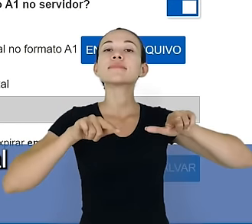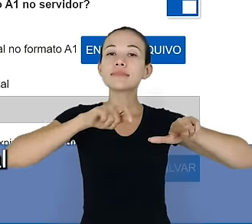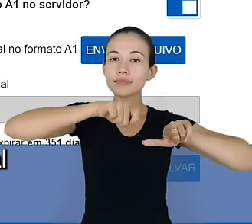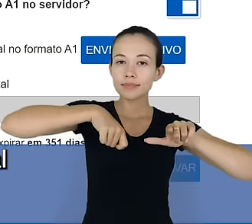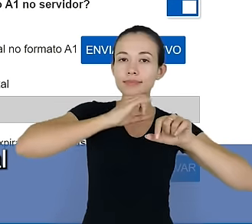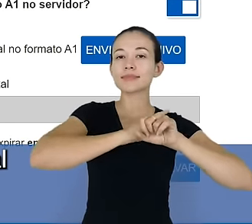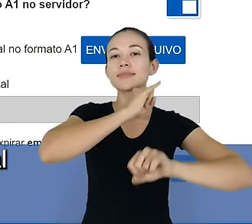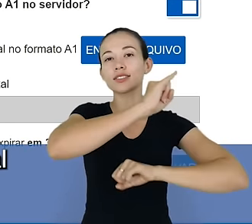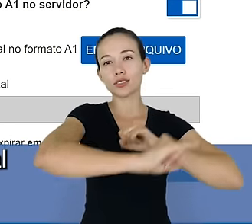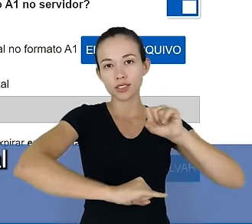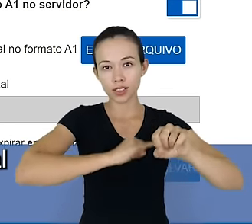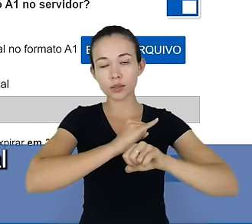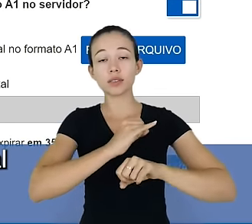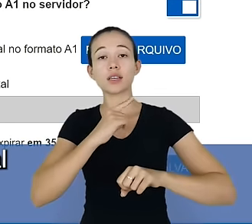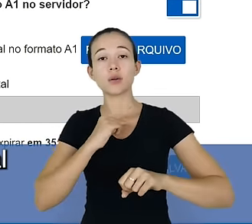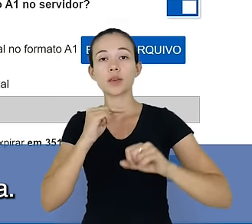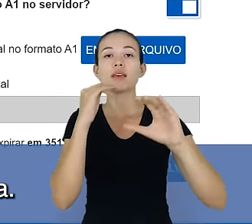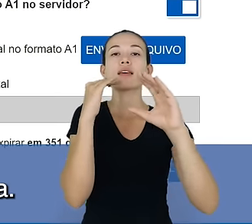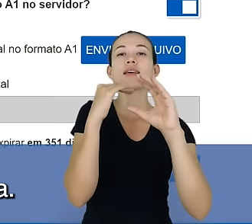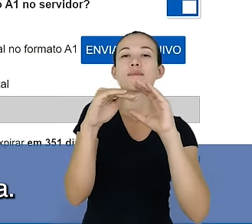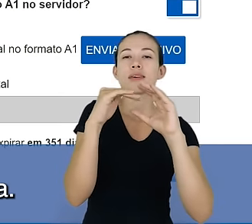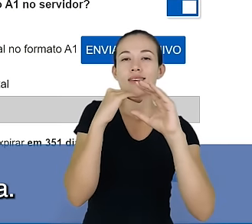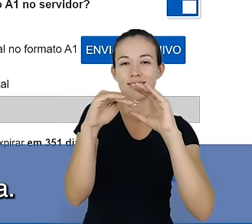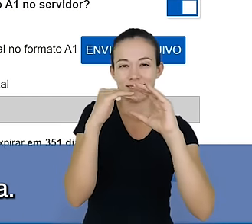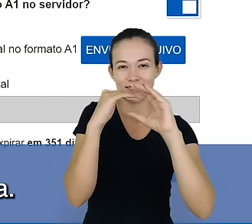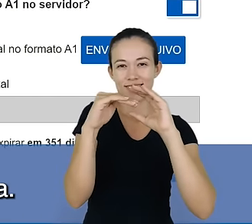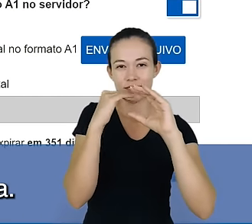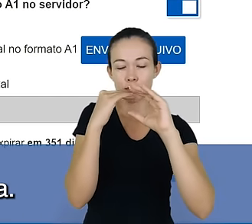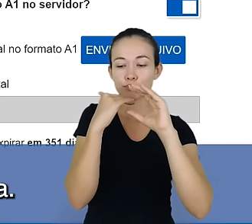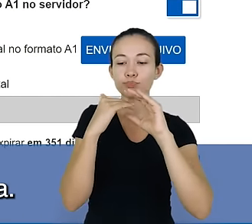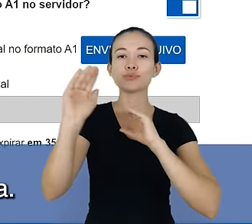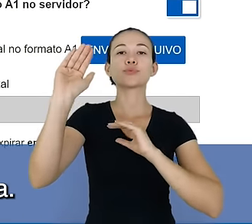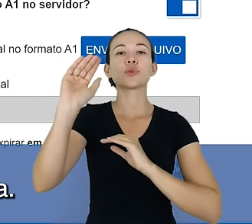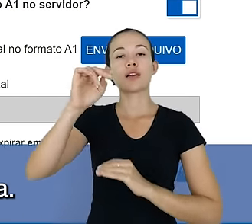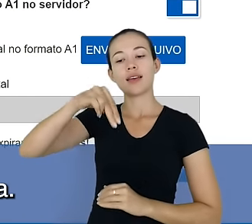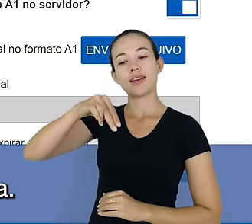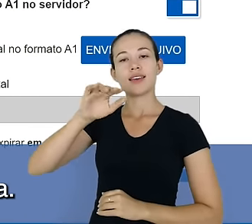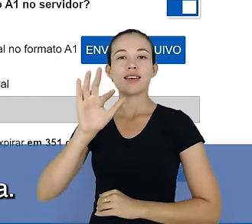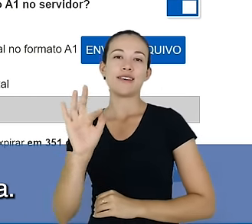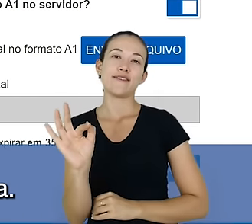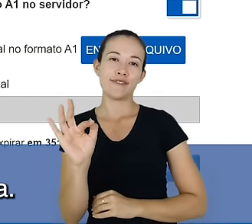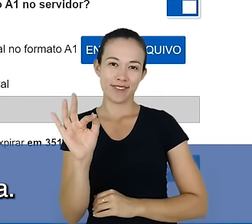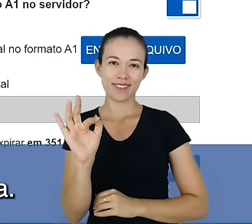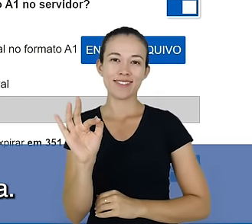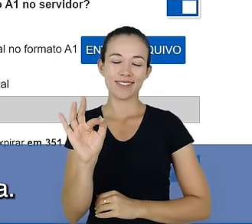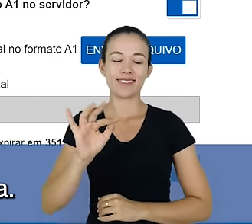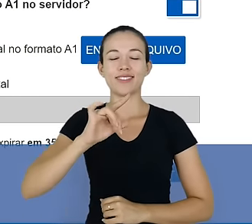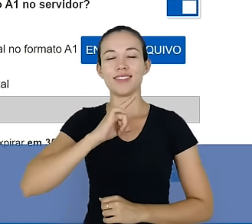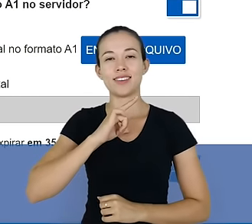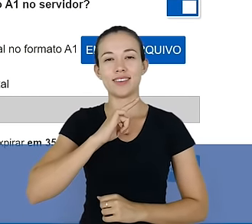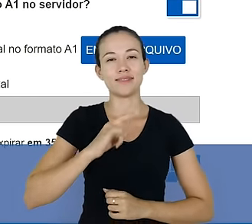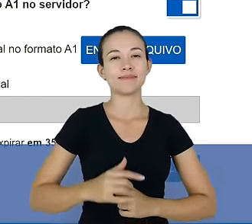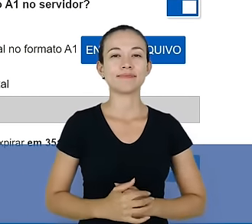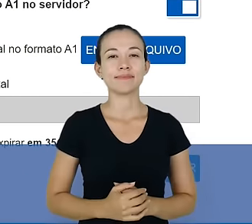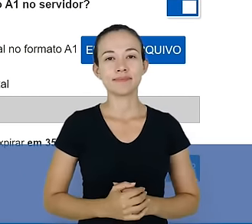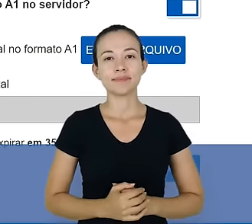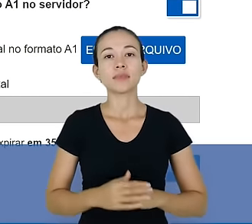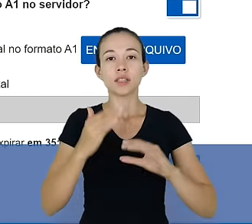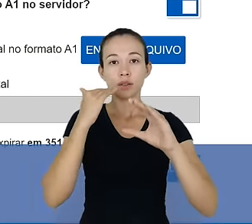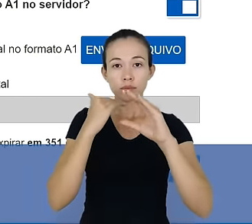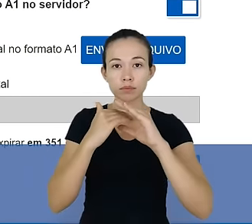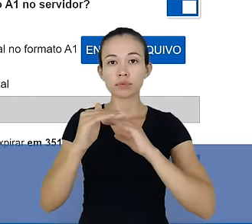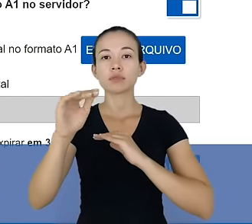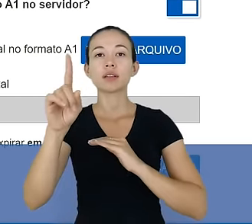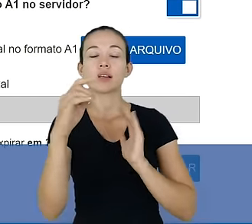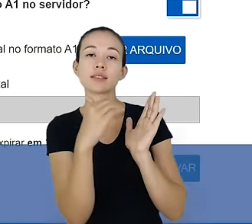ó de enviar nota fiscal por e-mail aqui também Você já faz aquela configuração para fazer o sistema transmitir a nota Então eu mandei pra